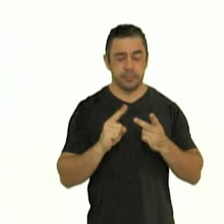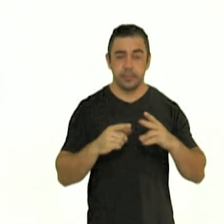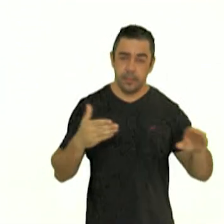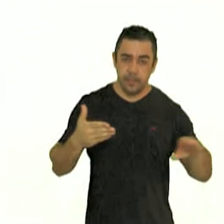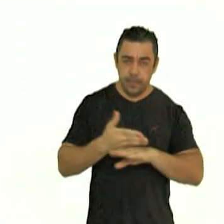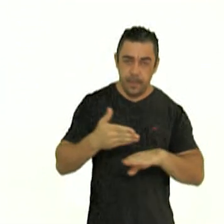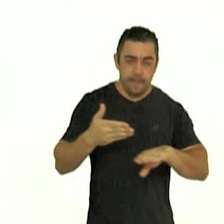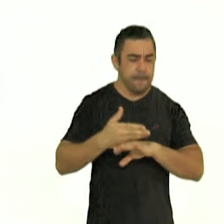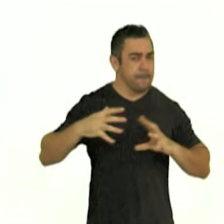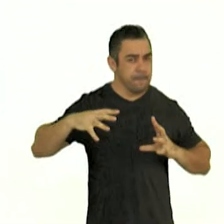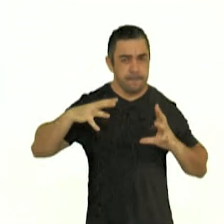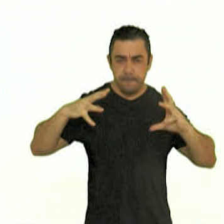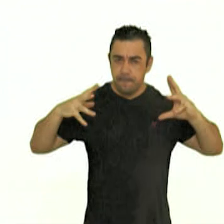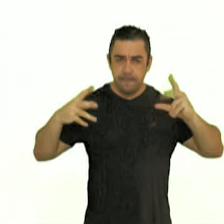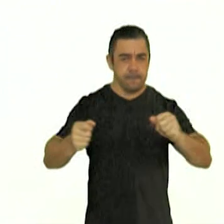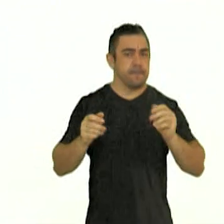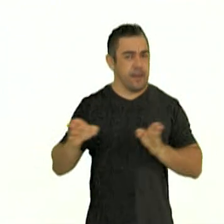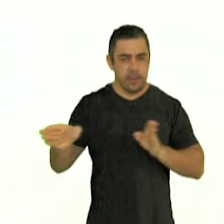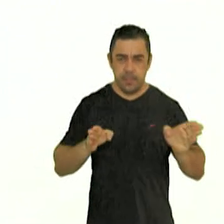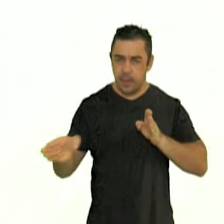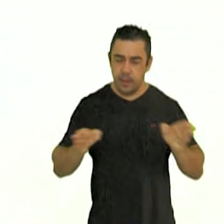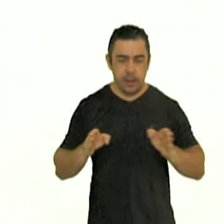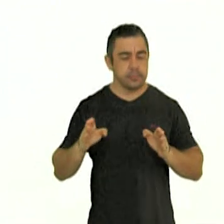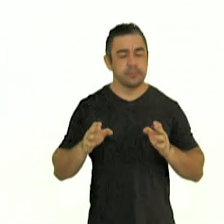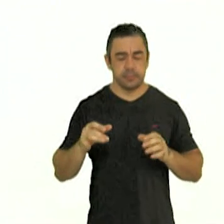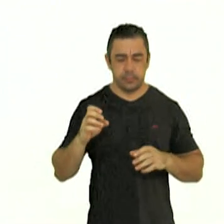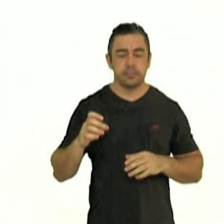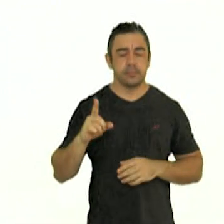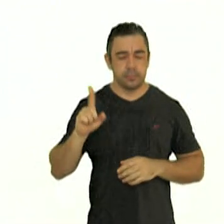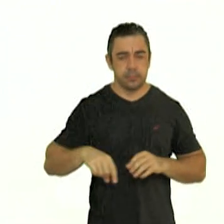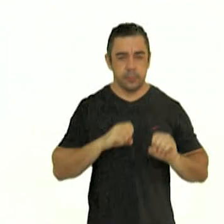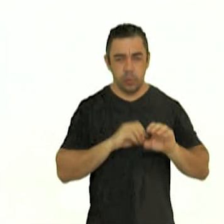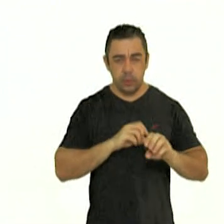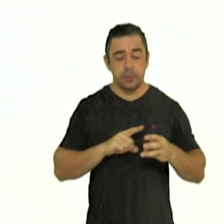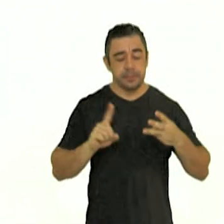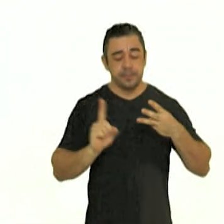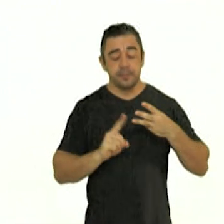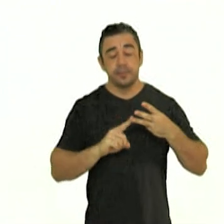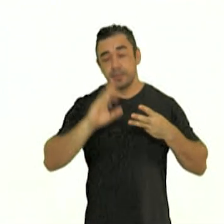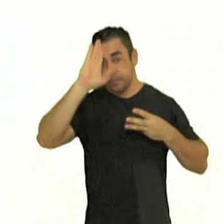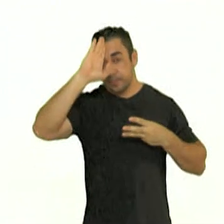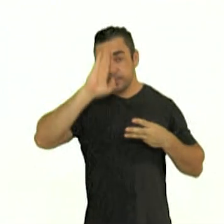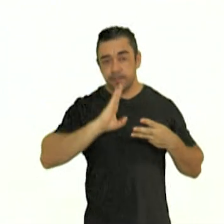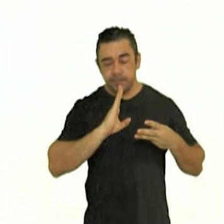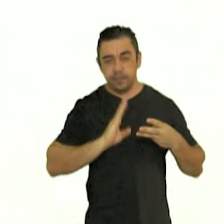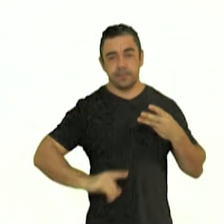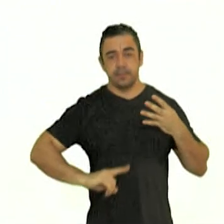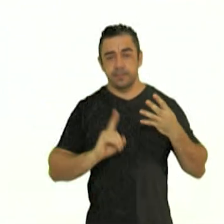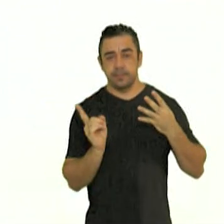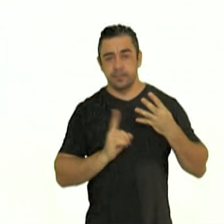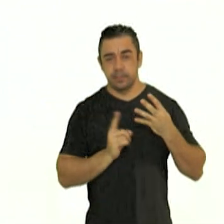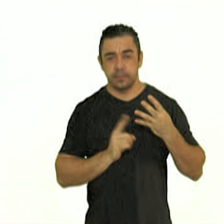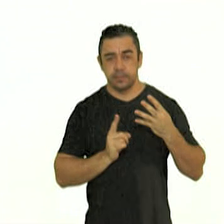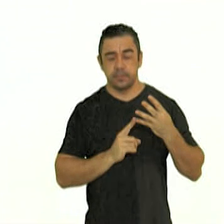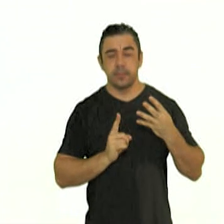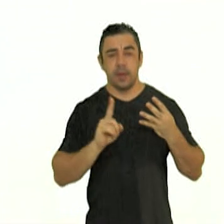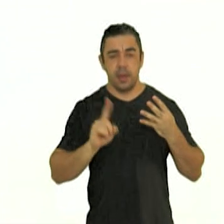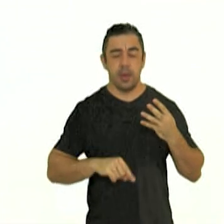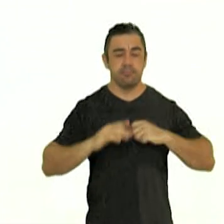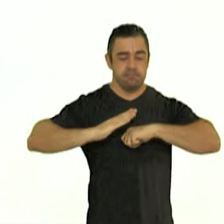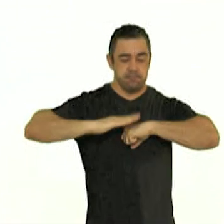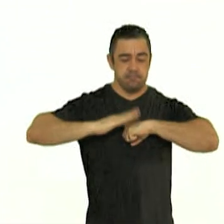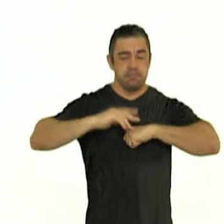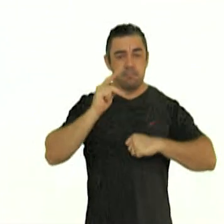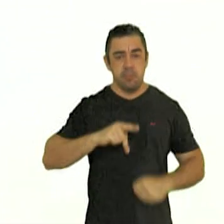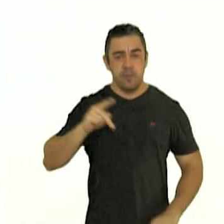ser universal, todos devem ter acesso à educação. Ele deve ser gratuito e oferece ampla autonomia